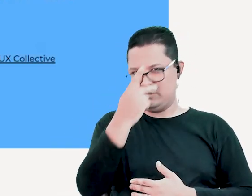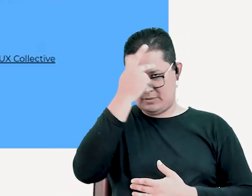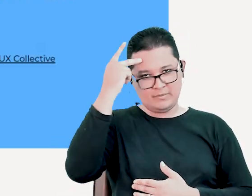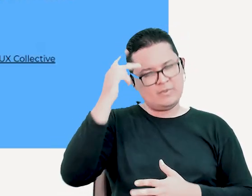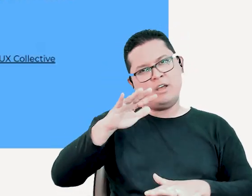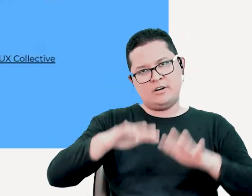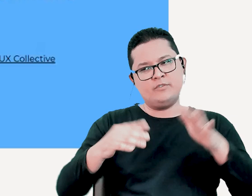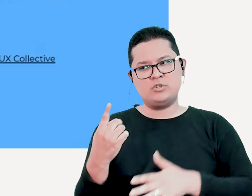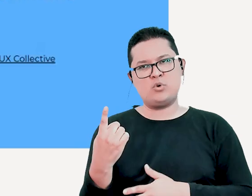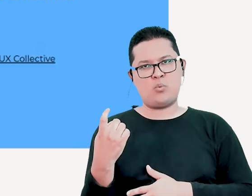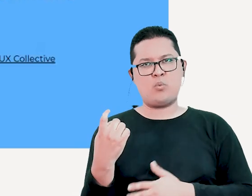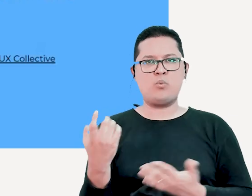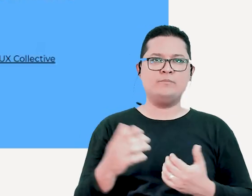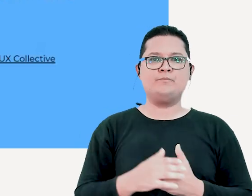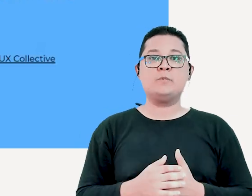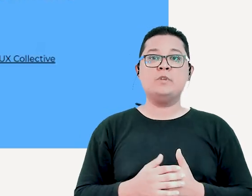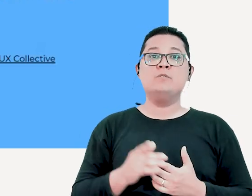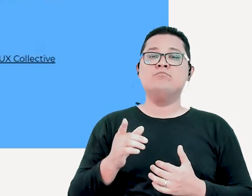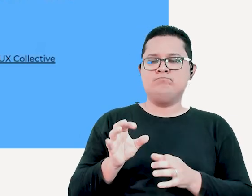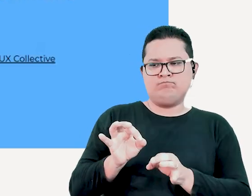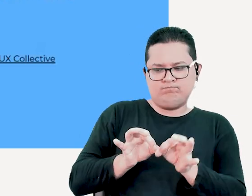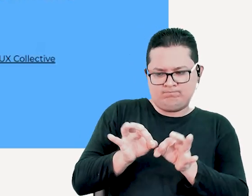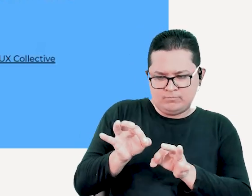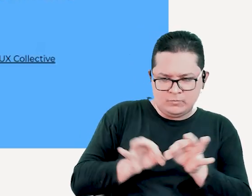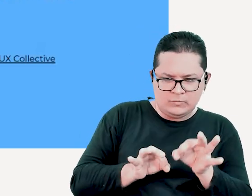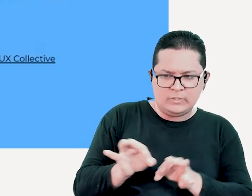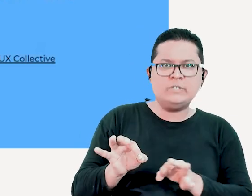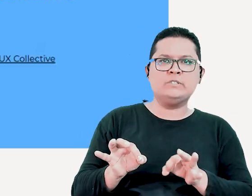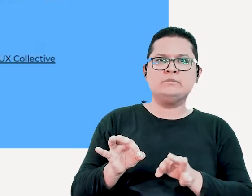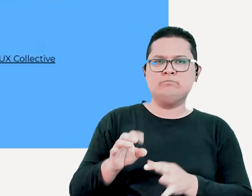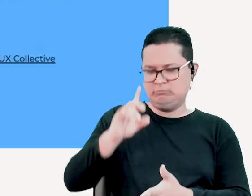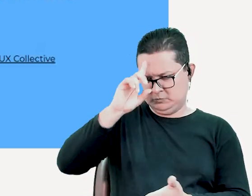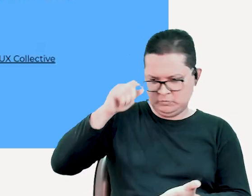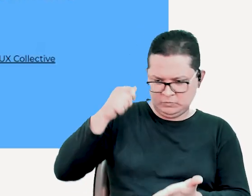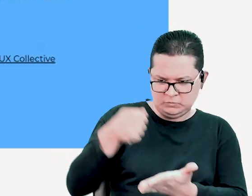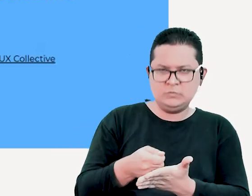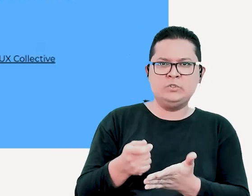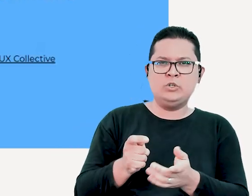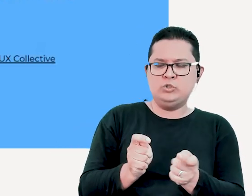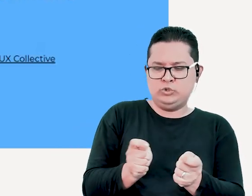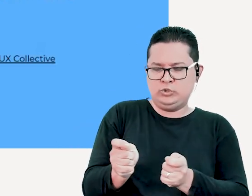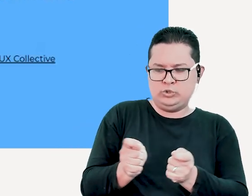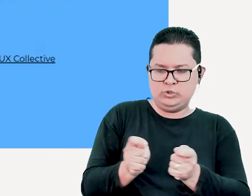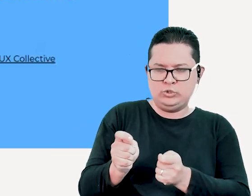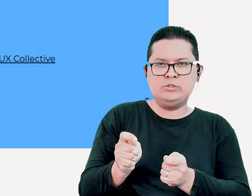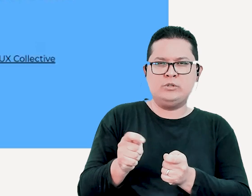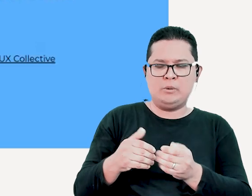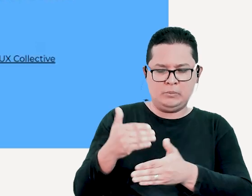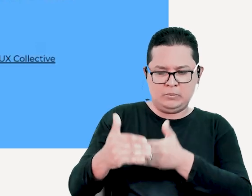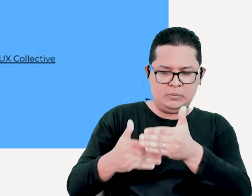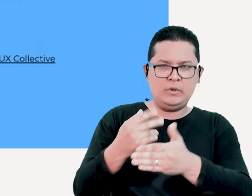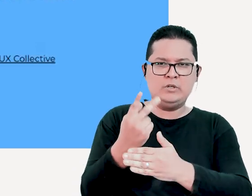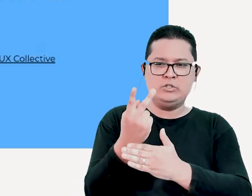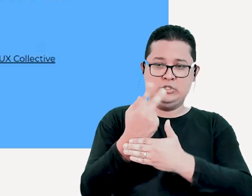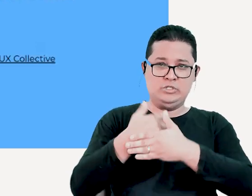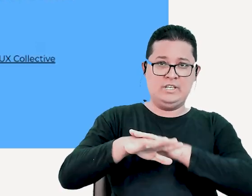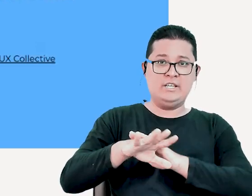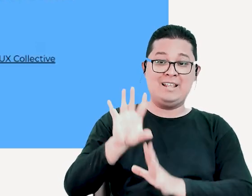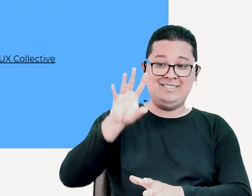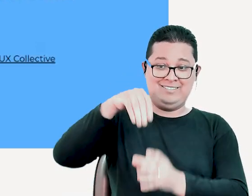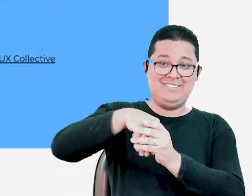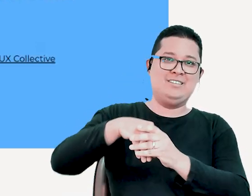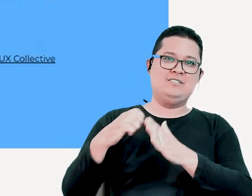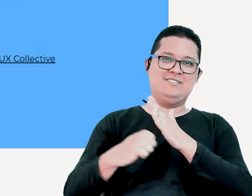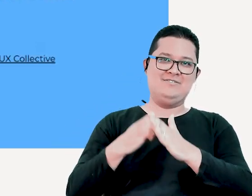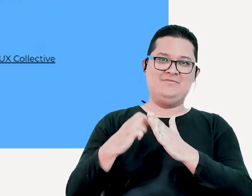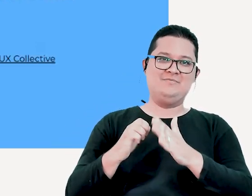planeja, define, gerencia o processo de design dentro de uma empresa. Então, o objetivo dessa área de